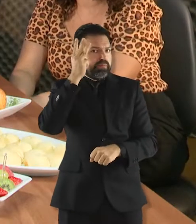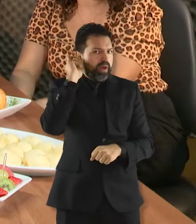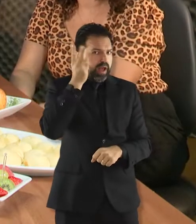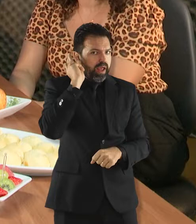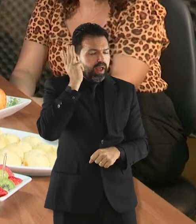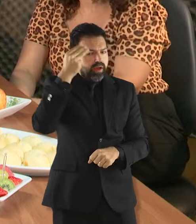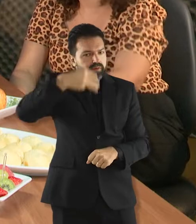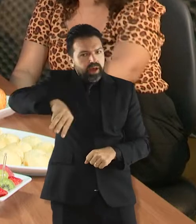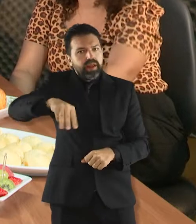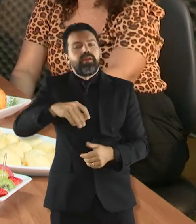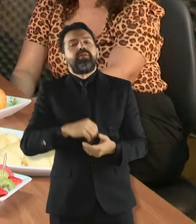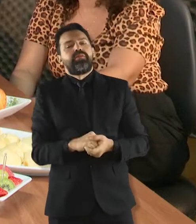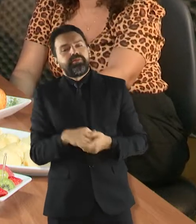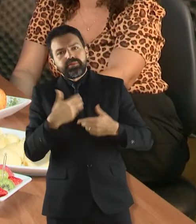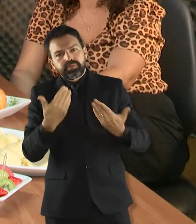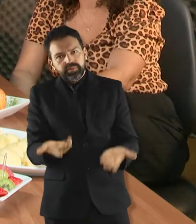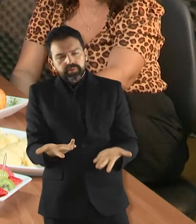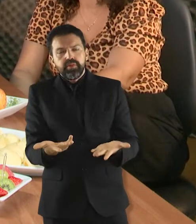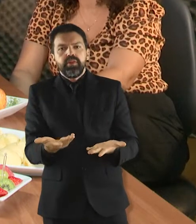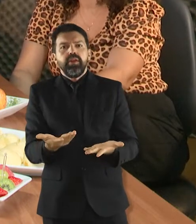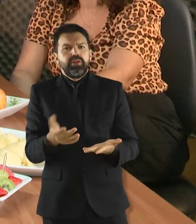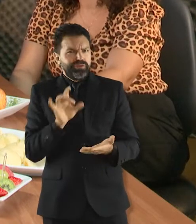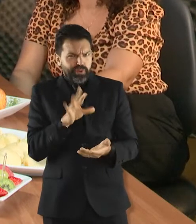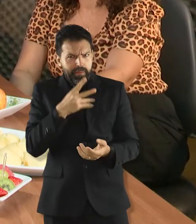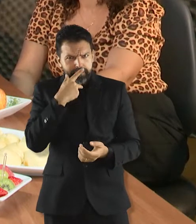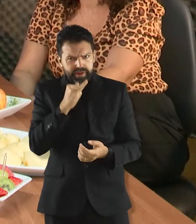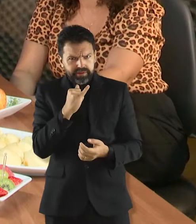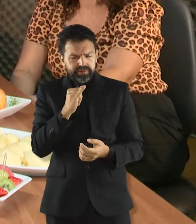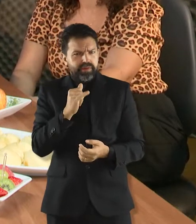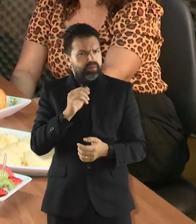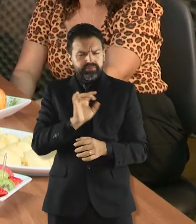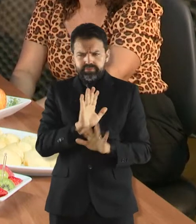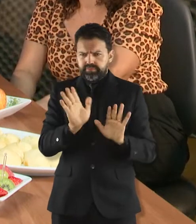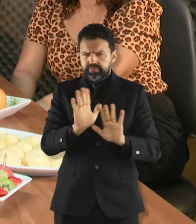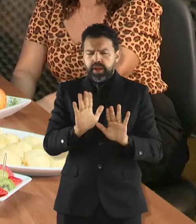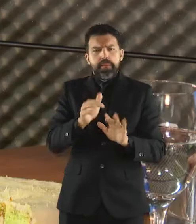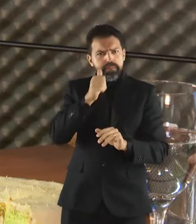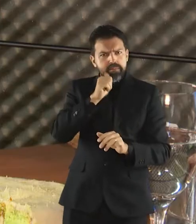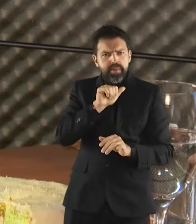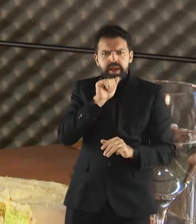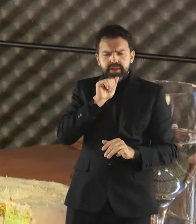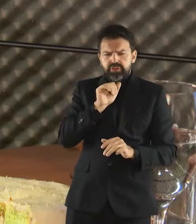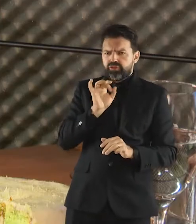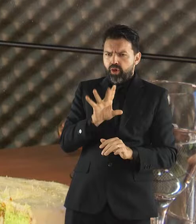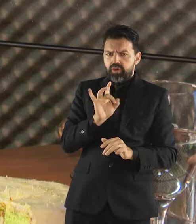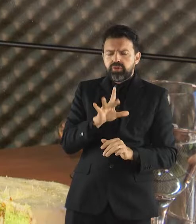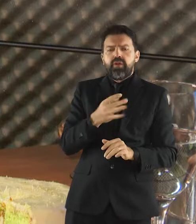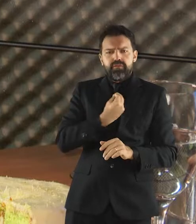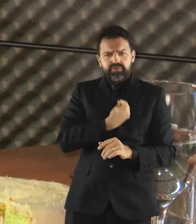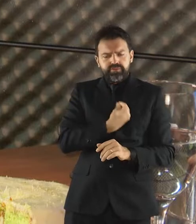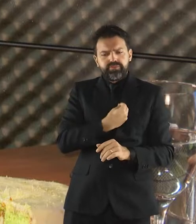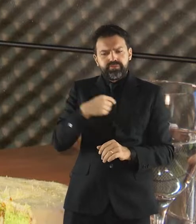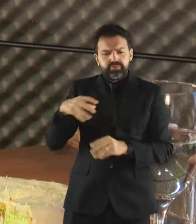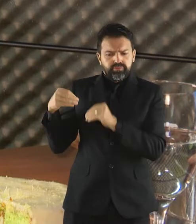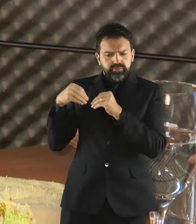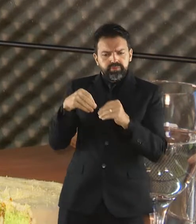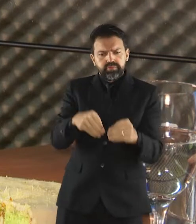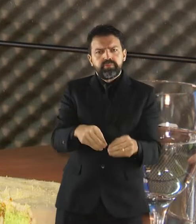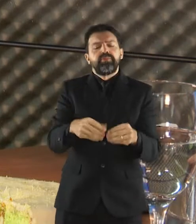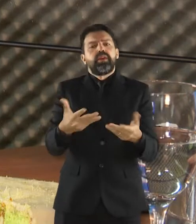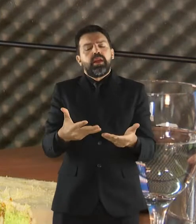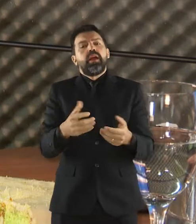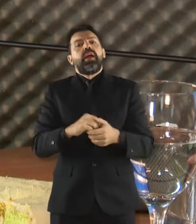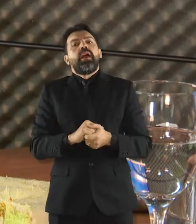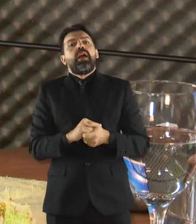morávamos no Maranhão. Pai e mãe ou só mãe? Só mãe, a gente veio para cá, só mãe, né? E aí, nós chegamos aqui